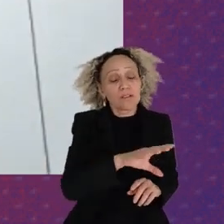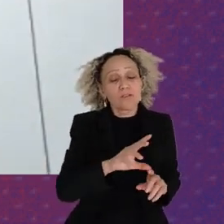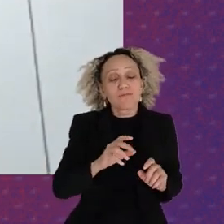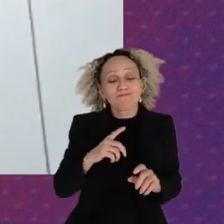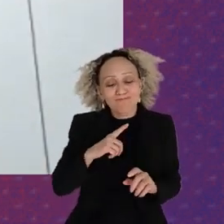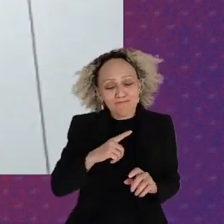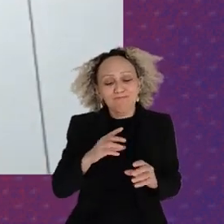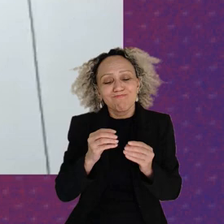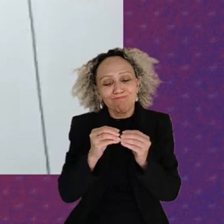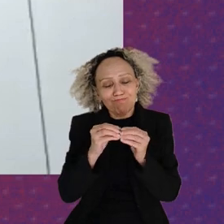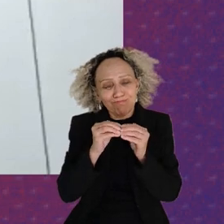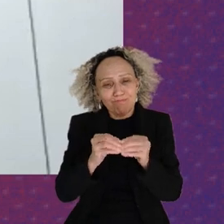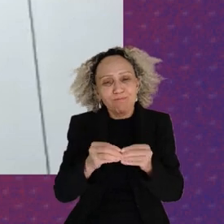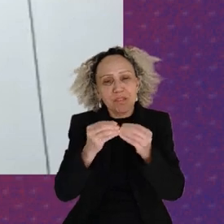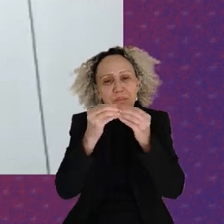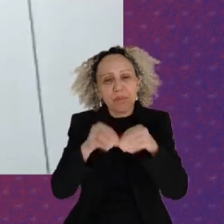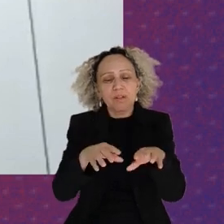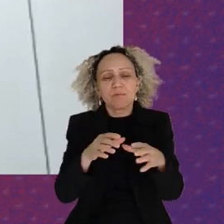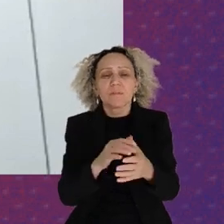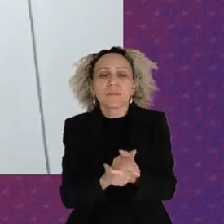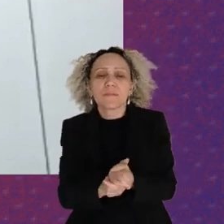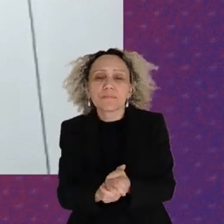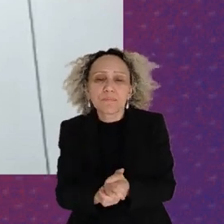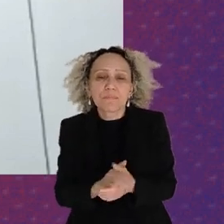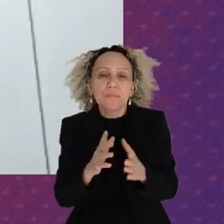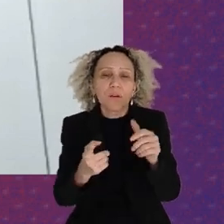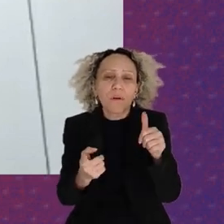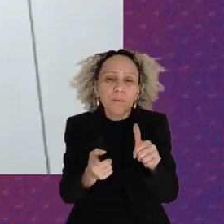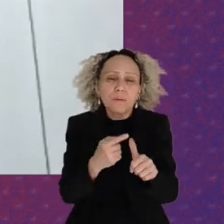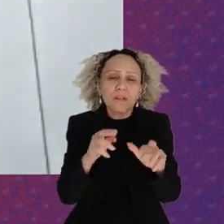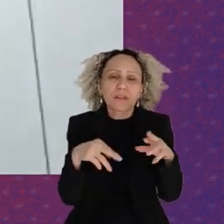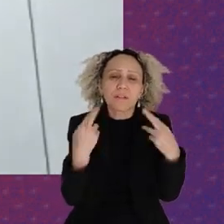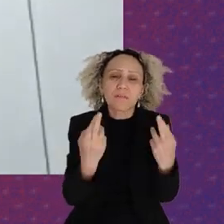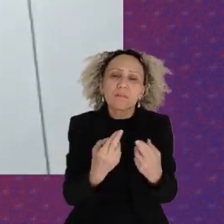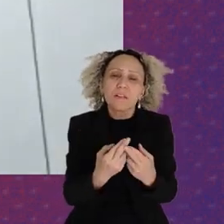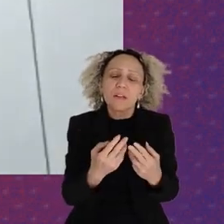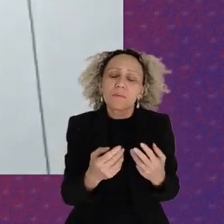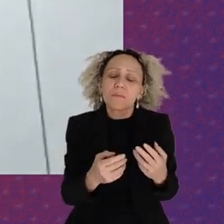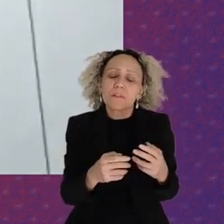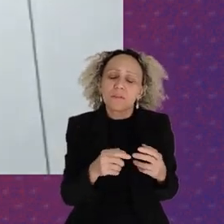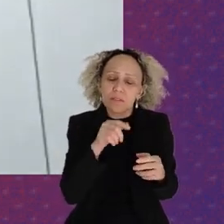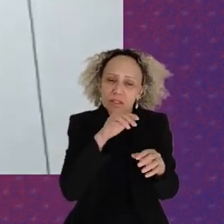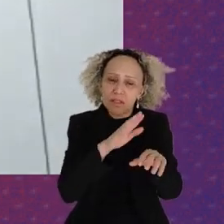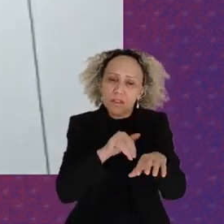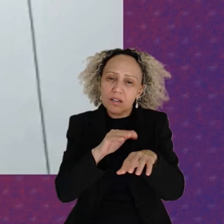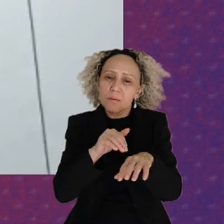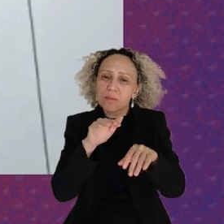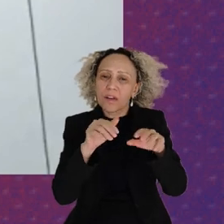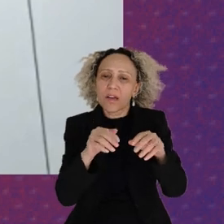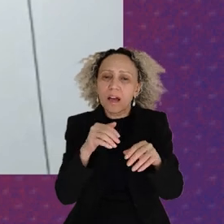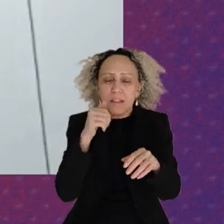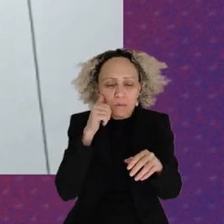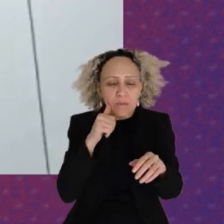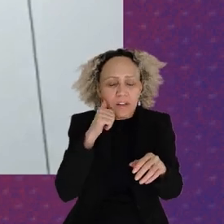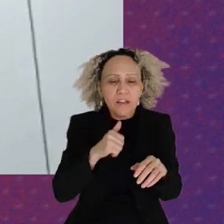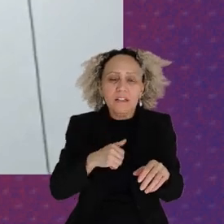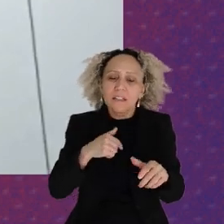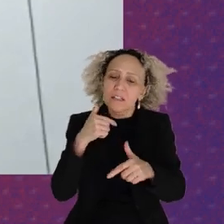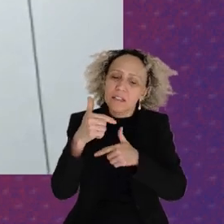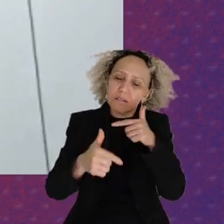nós fizemos foi com essas mulheres no exercício político, em que a gente recebeu diversas